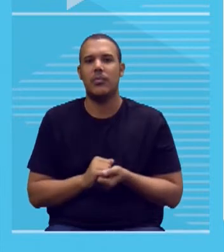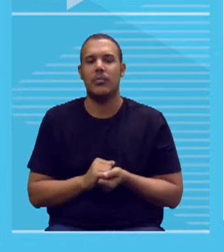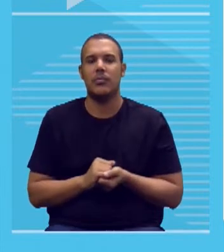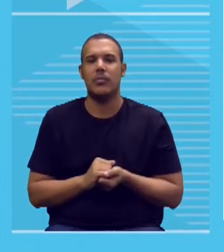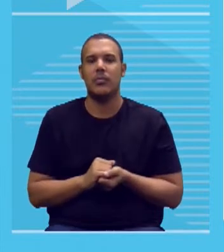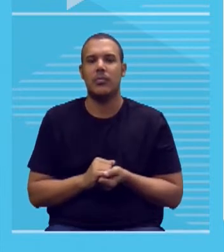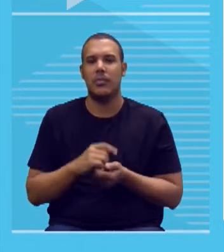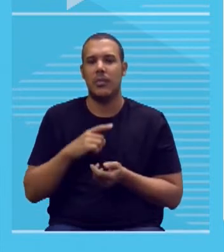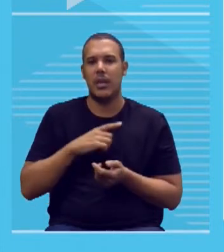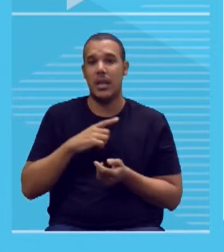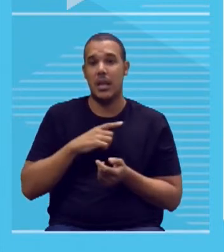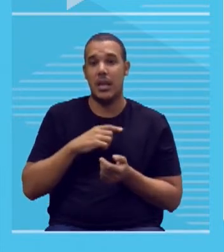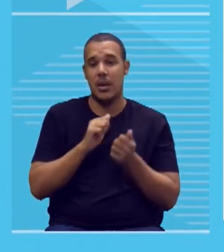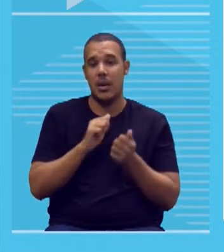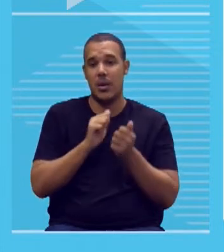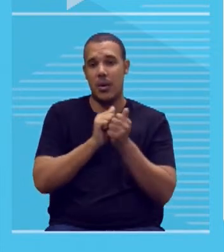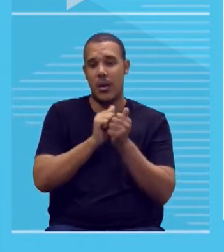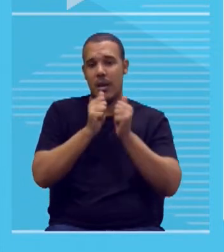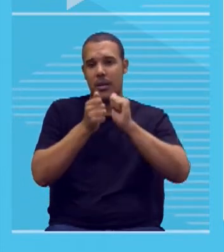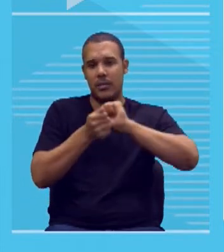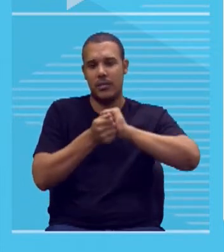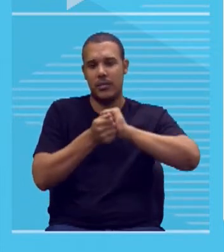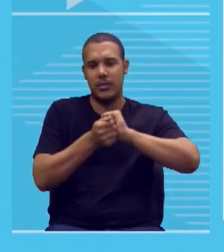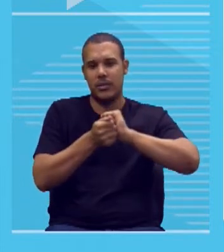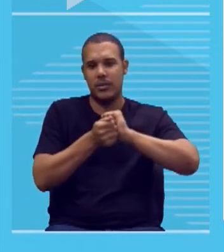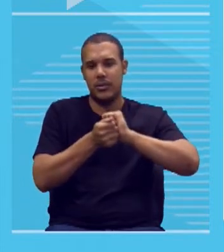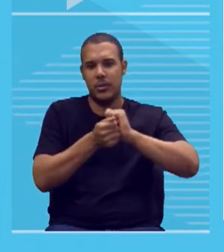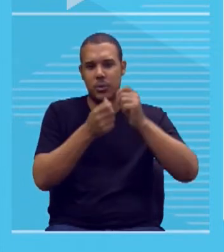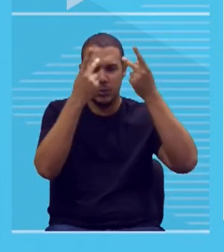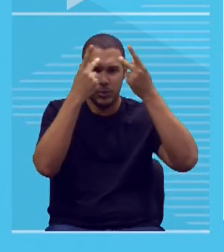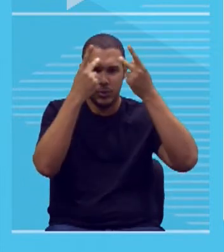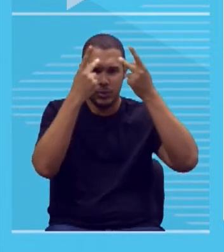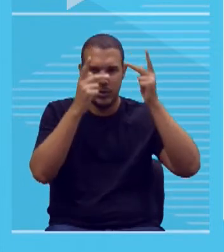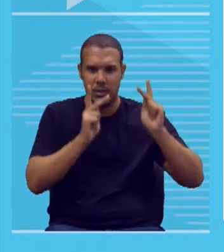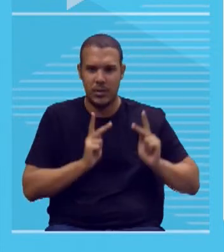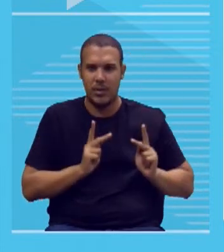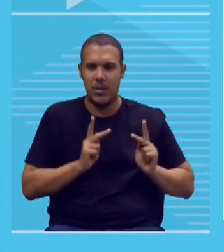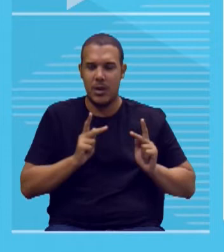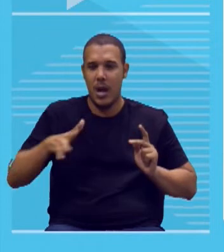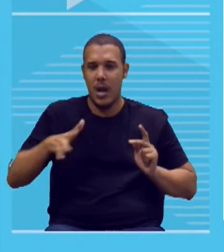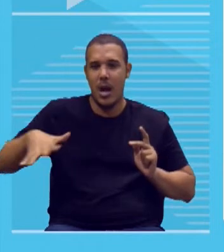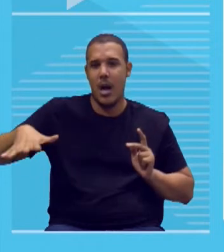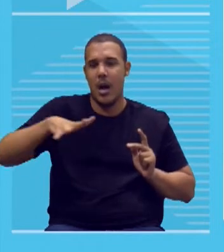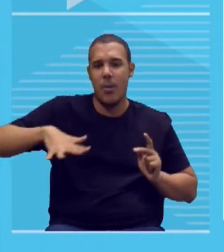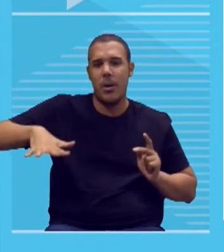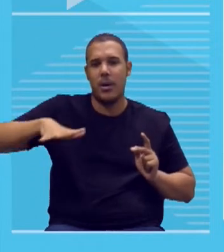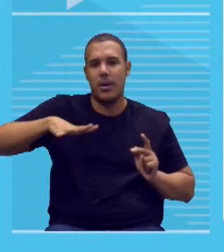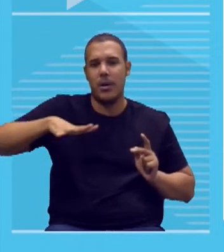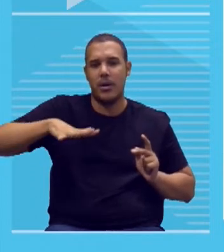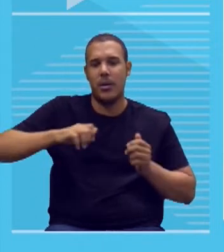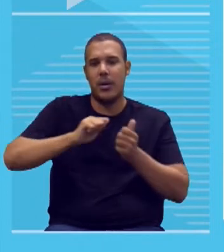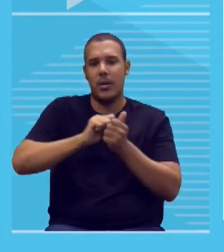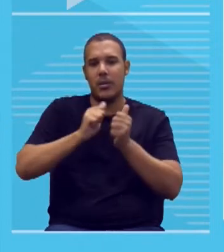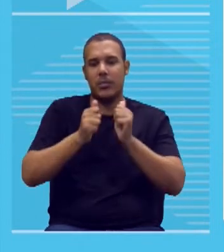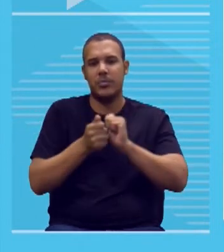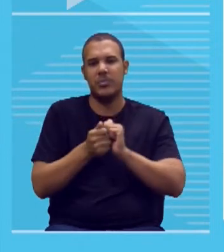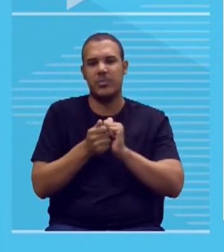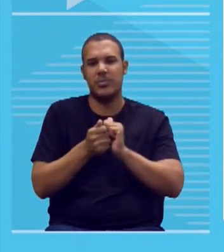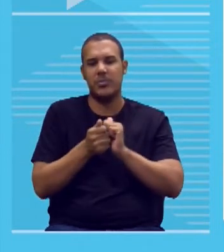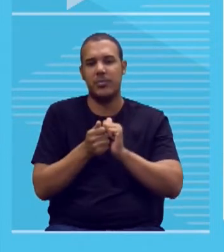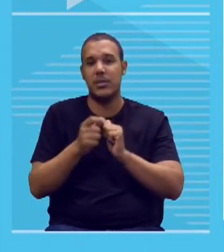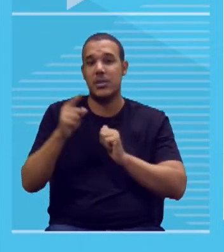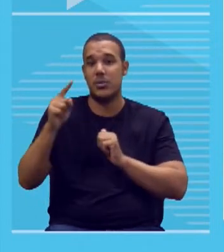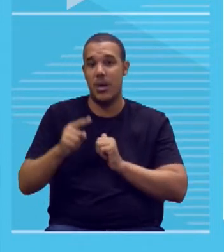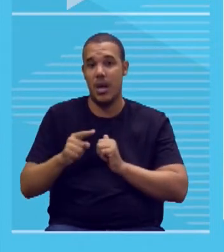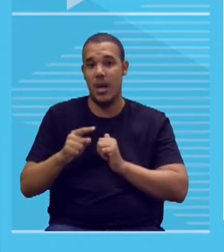haver uma adaptação do indivíduo aquele meio aonde ele vive isso